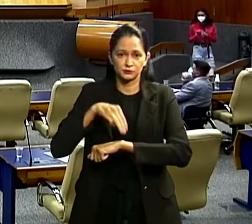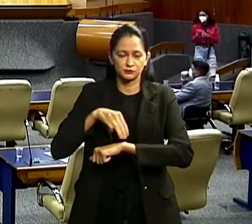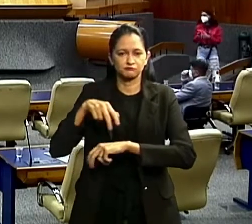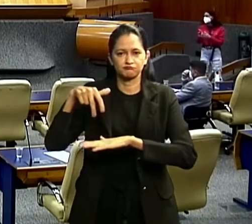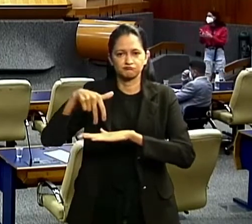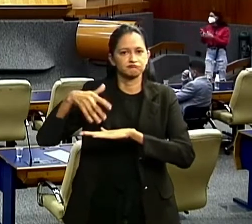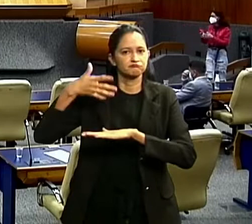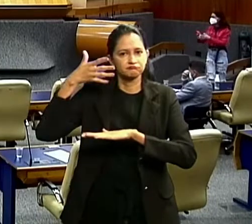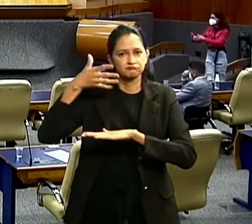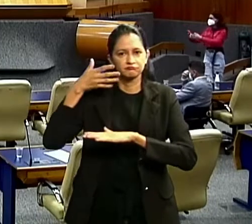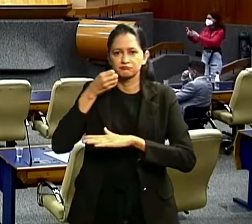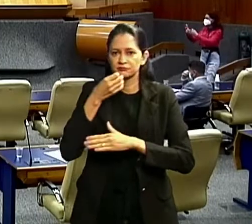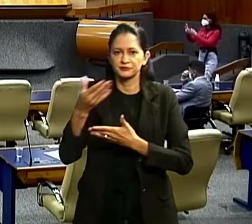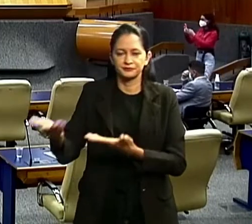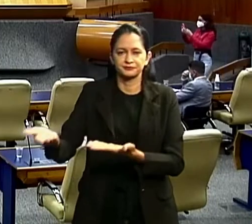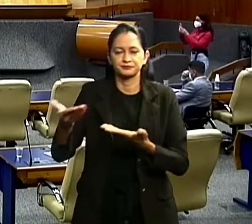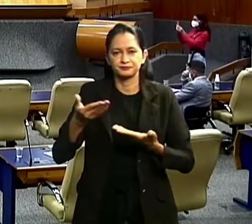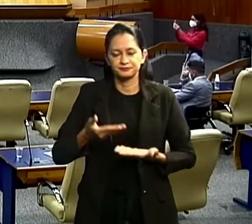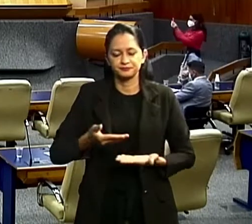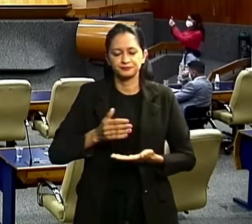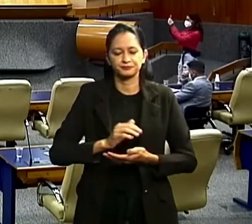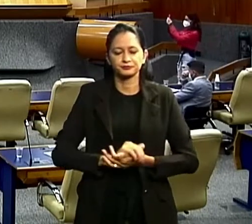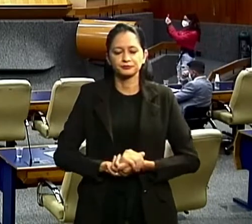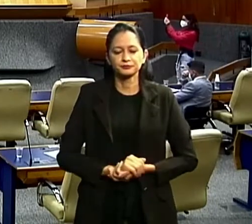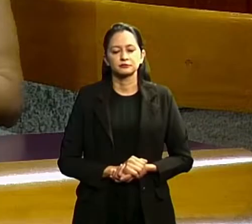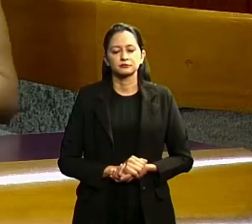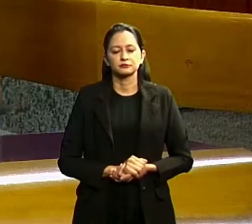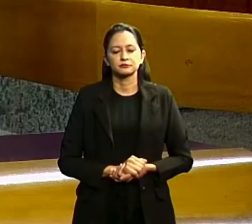tribuna, vereadora. Seja muito bem-vinda, viu?